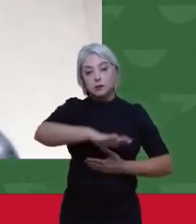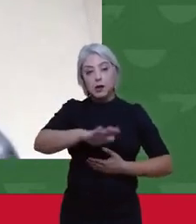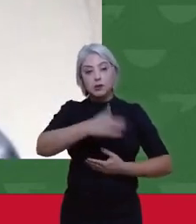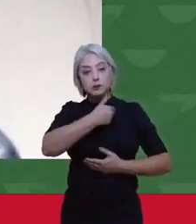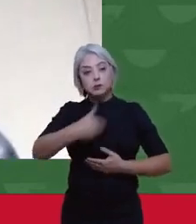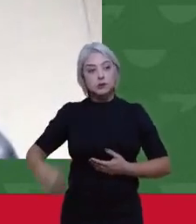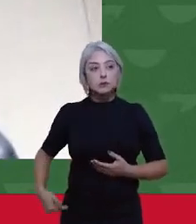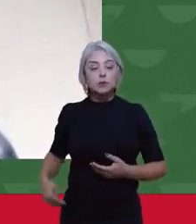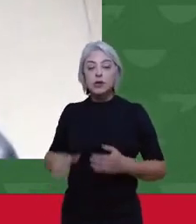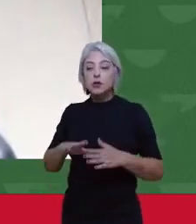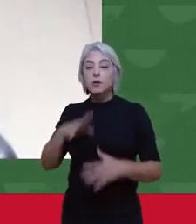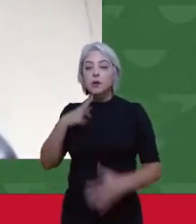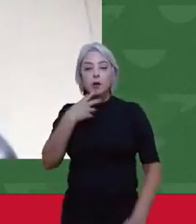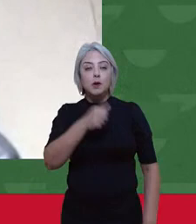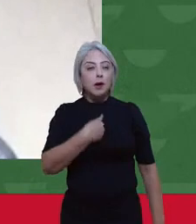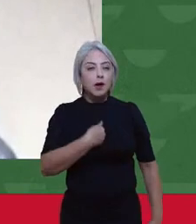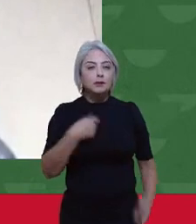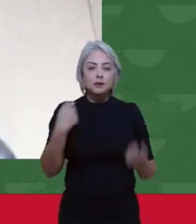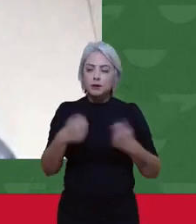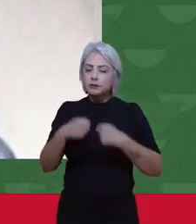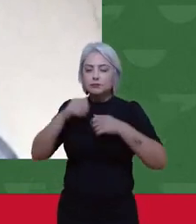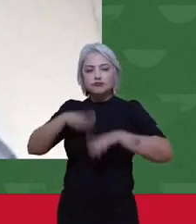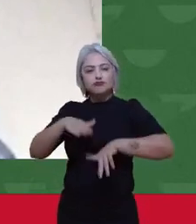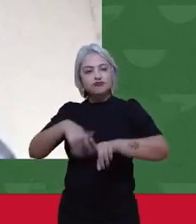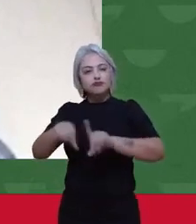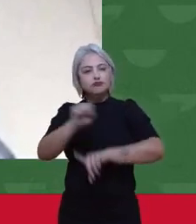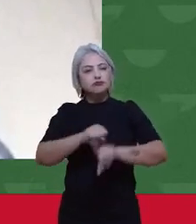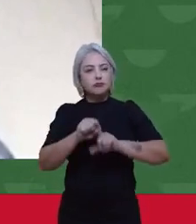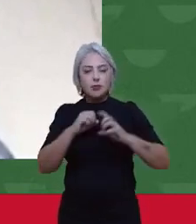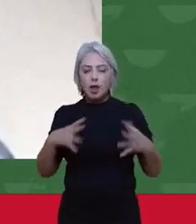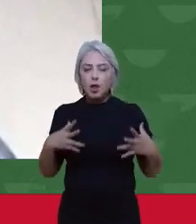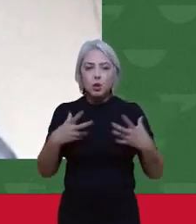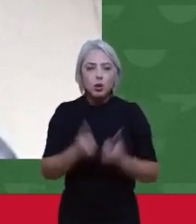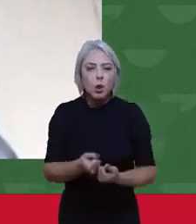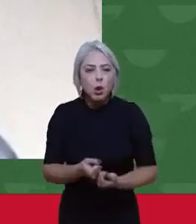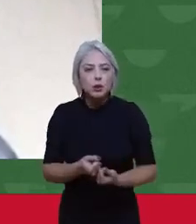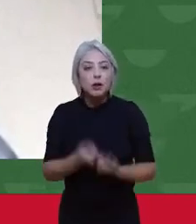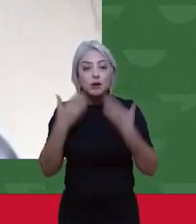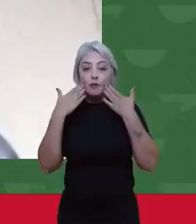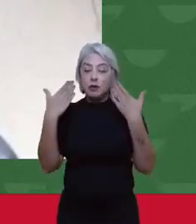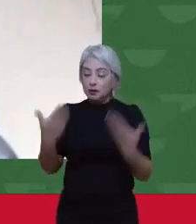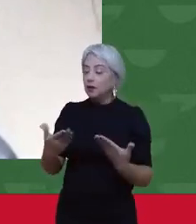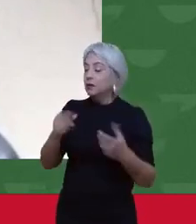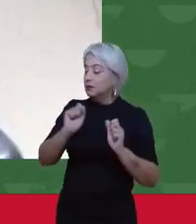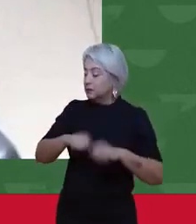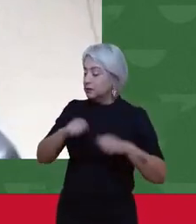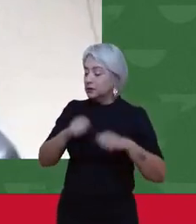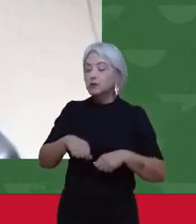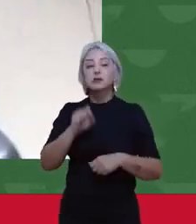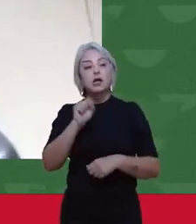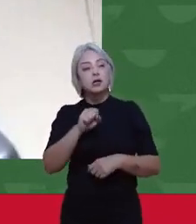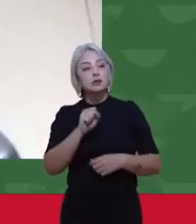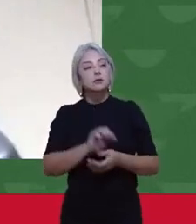públicos. Então, eu acho que as demandas do movimento social, todas que são apresentadas, elas são demandas